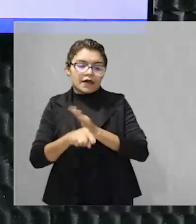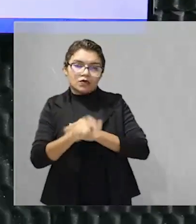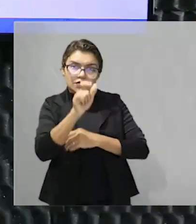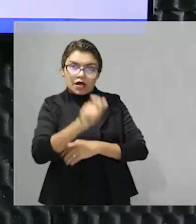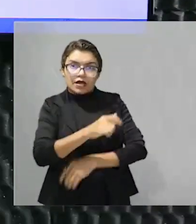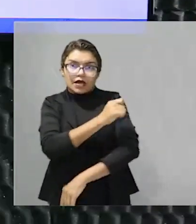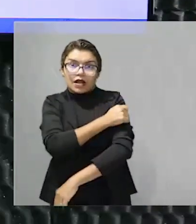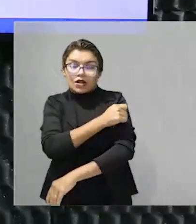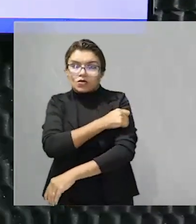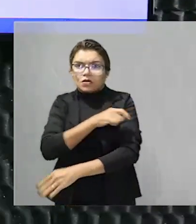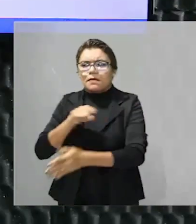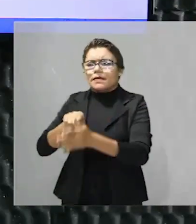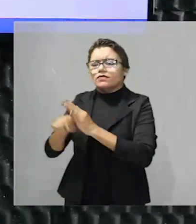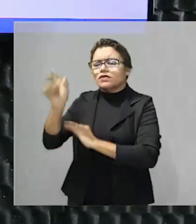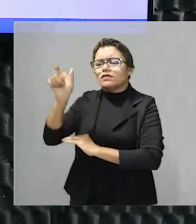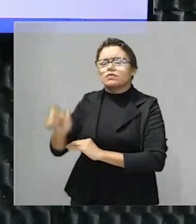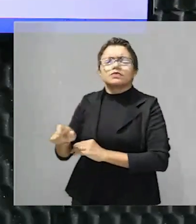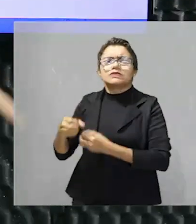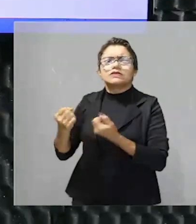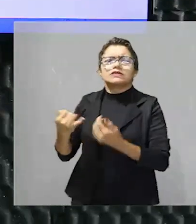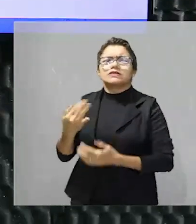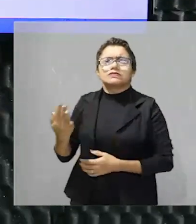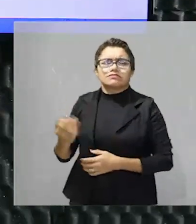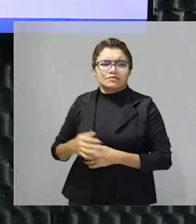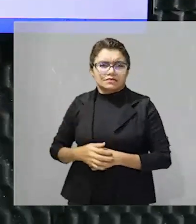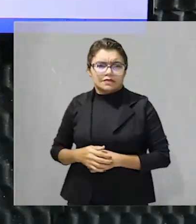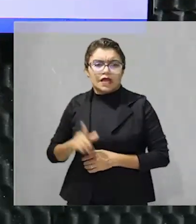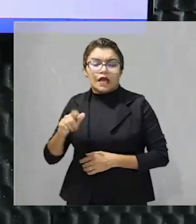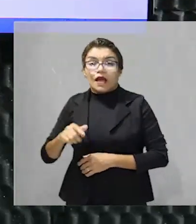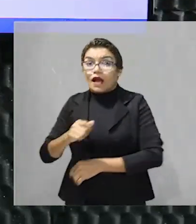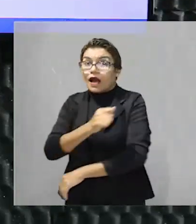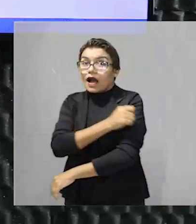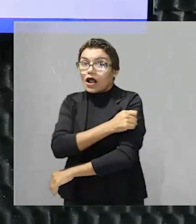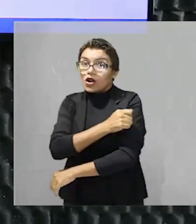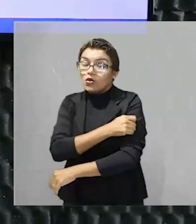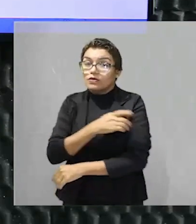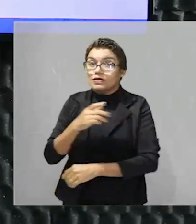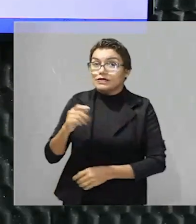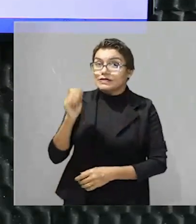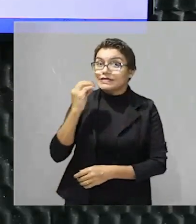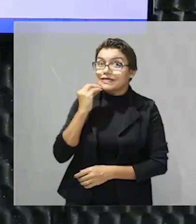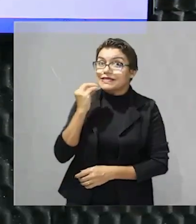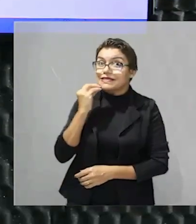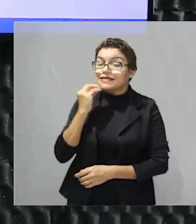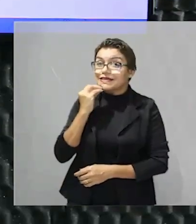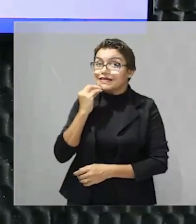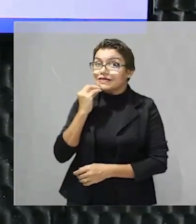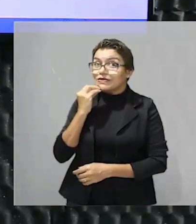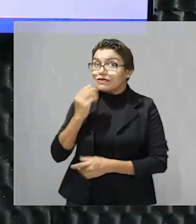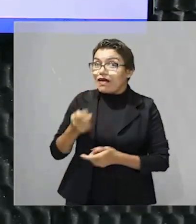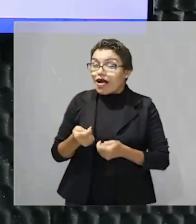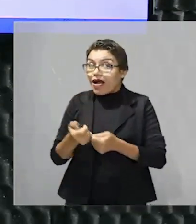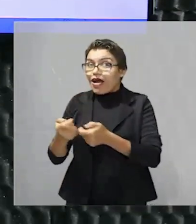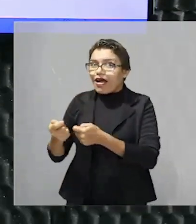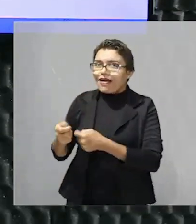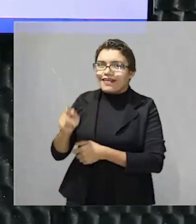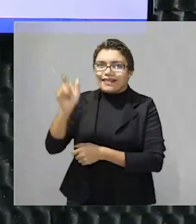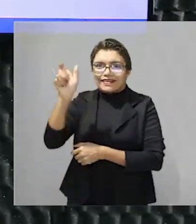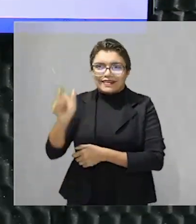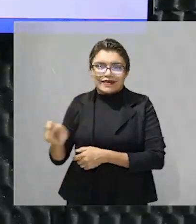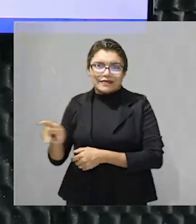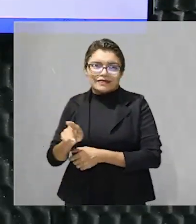na professora, qual seria a alternativa? Que a aluna estava tentando enganar a professora. Mas não é o caso. A pergunta focava